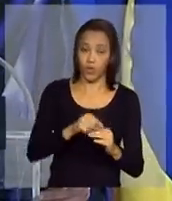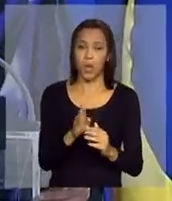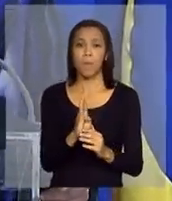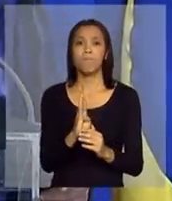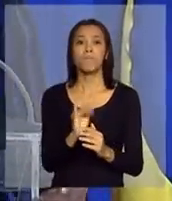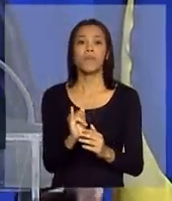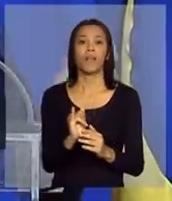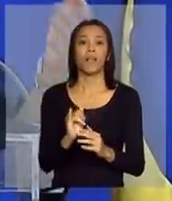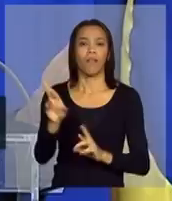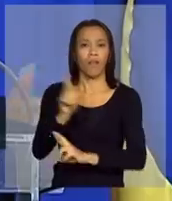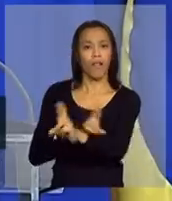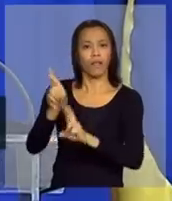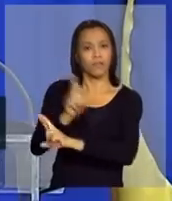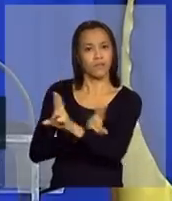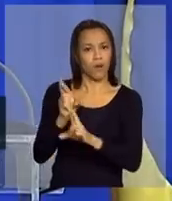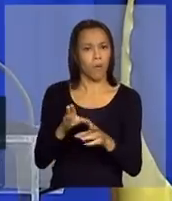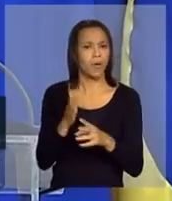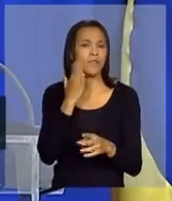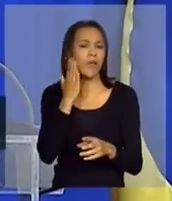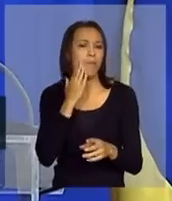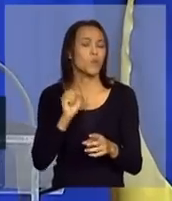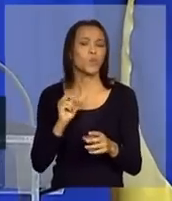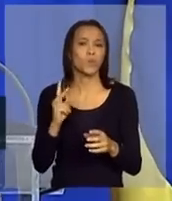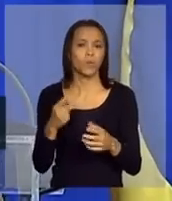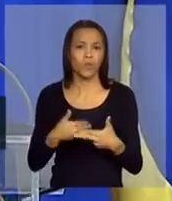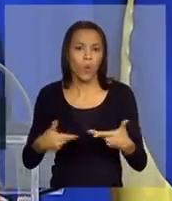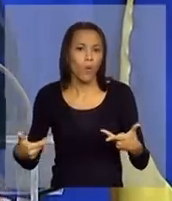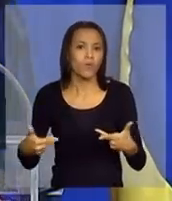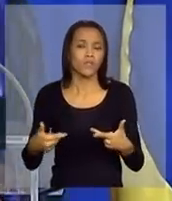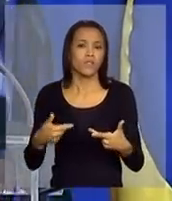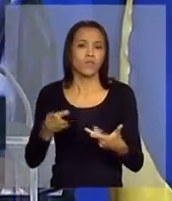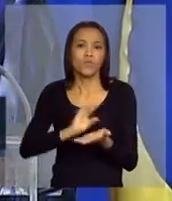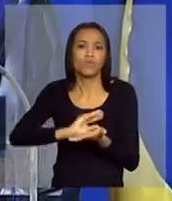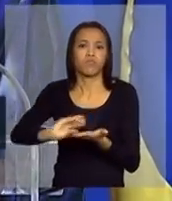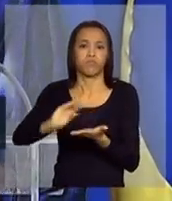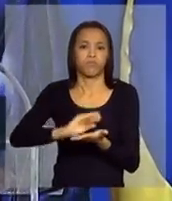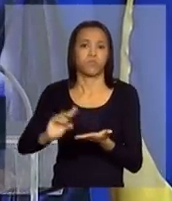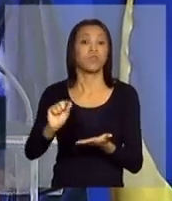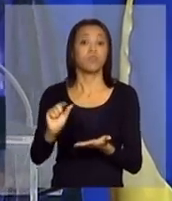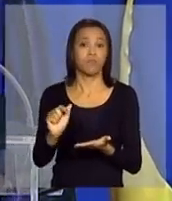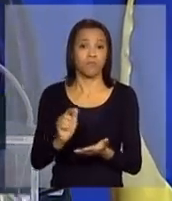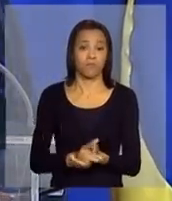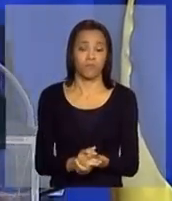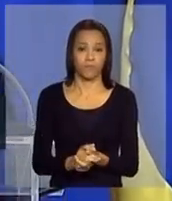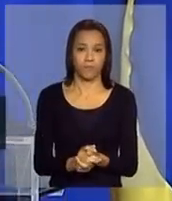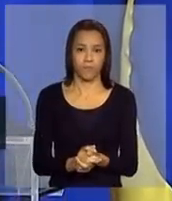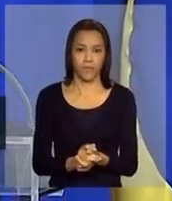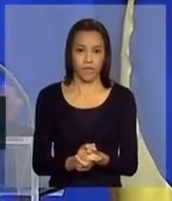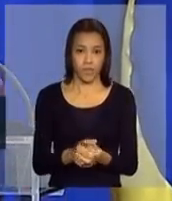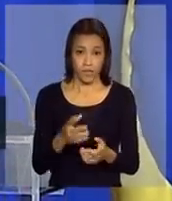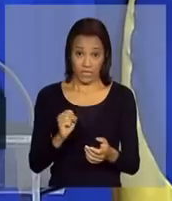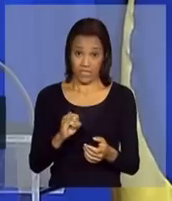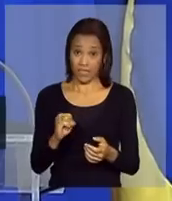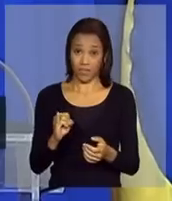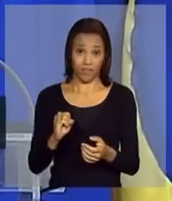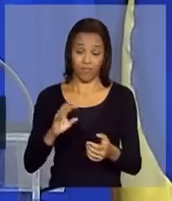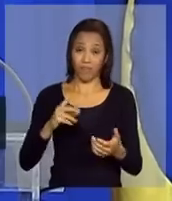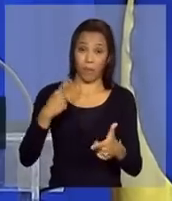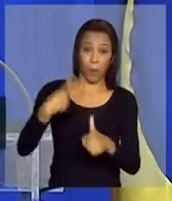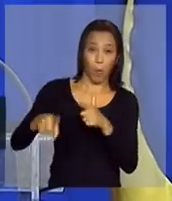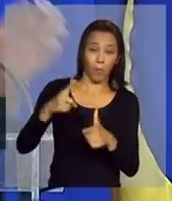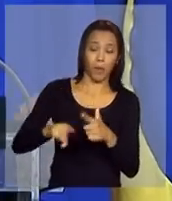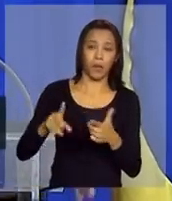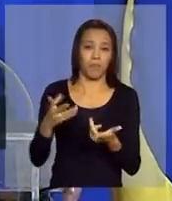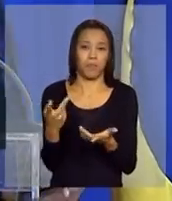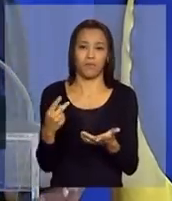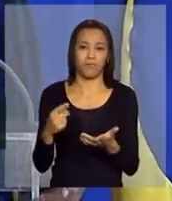nossas relações, em especial da questão dos investimentos, sem prejuízo de todas as demais